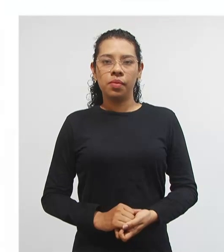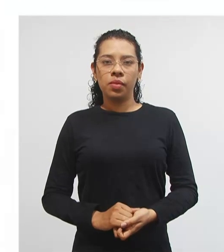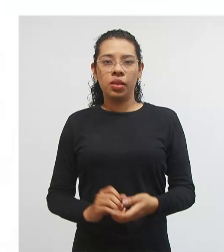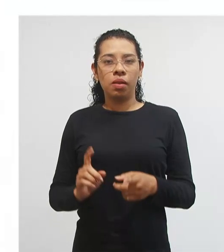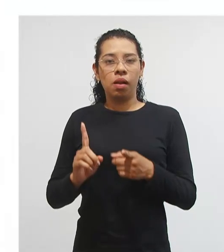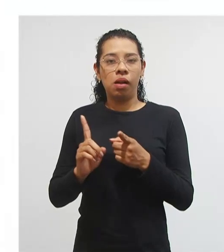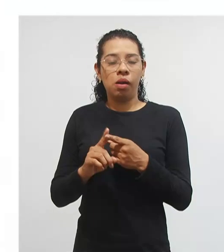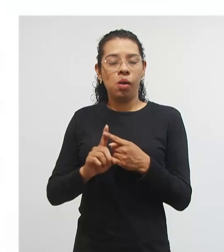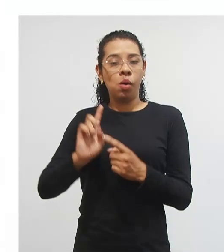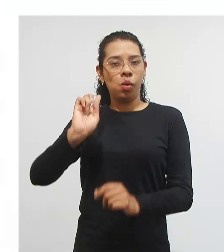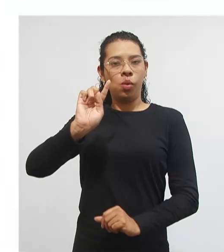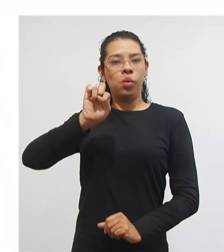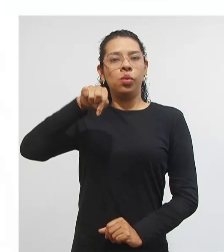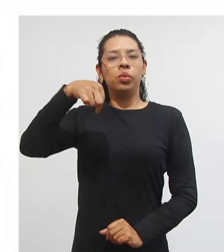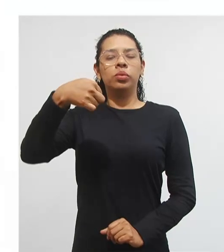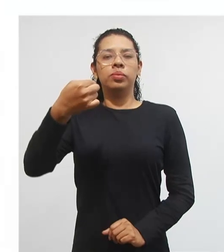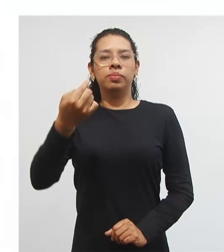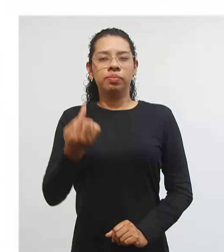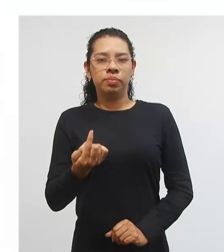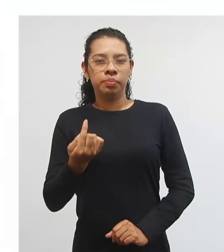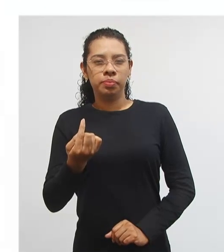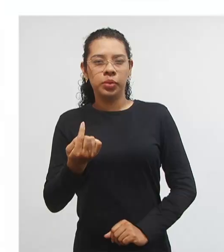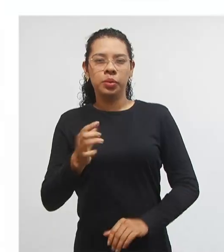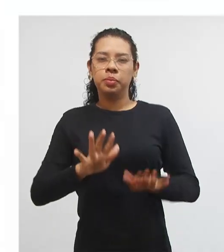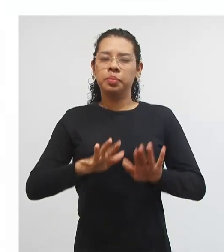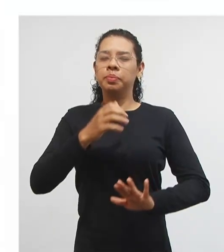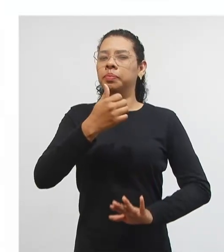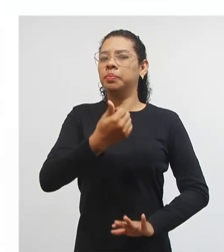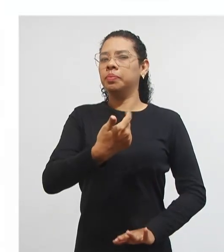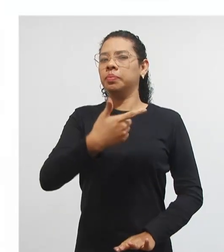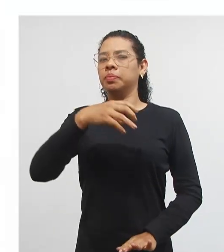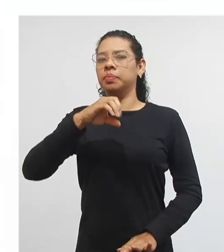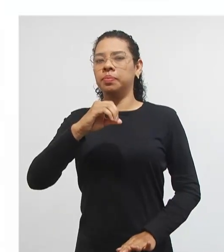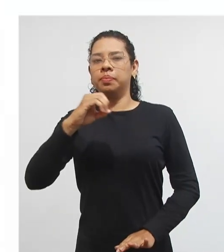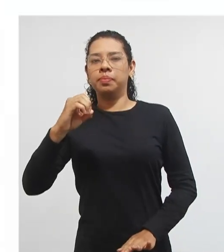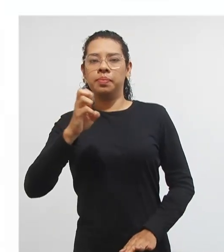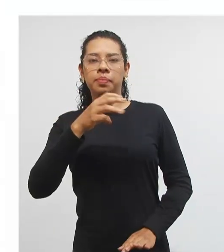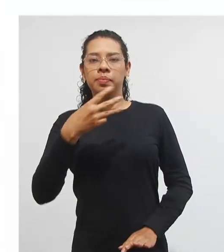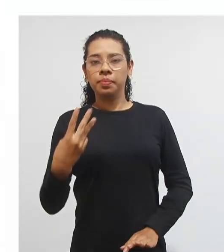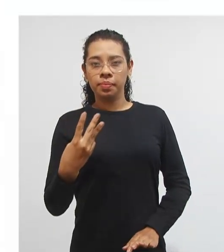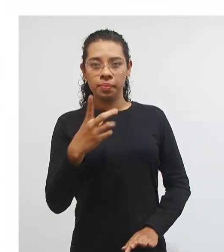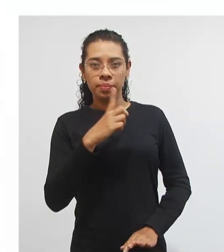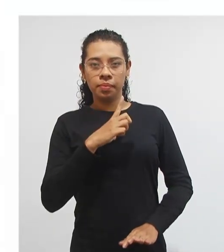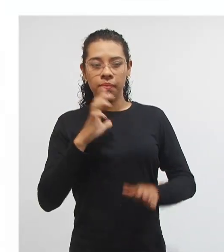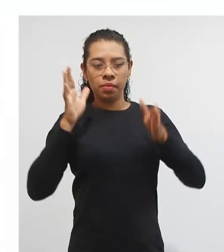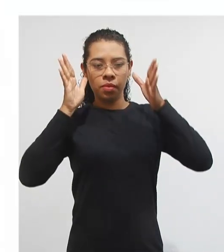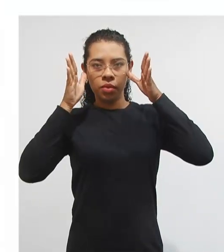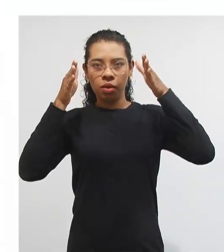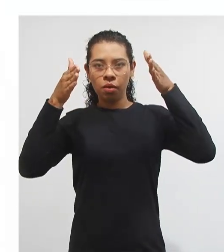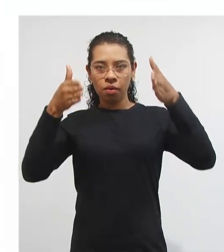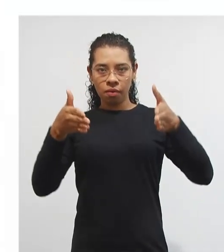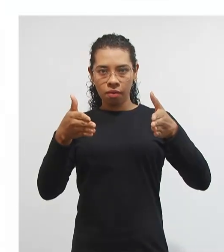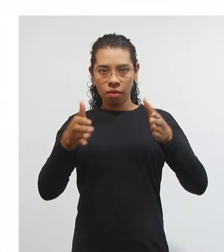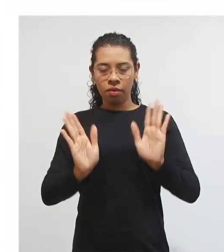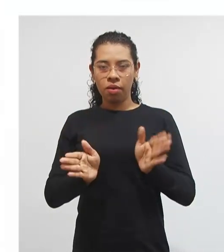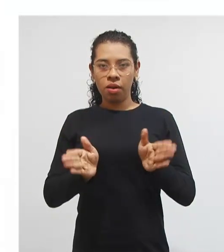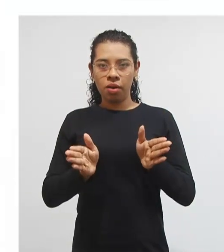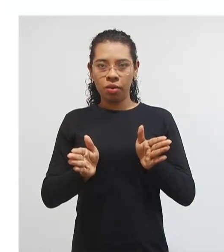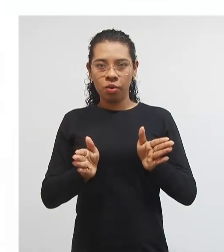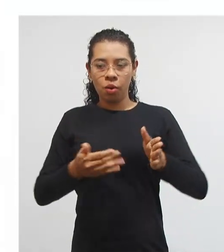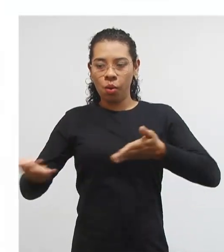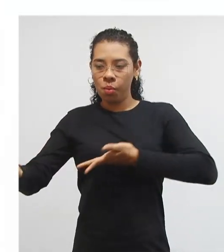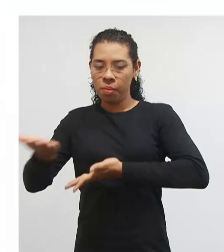Mas aí depois, né, a partir de 2003, a gente tem uma visão mais participativa,